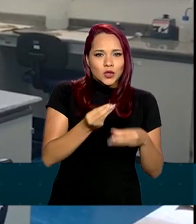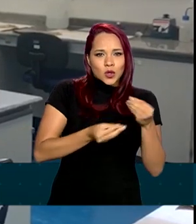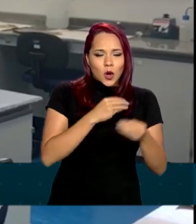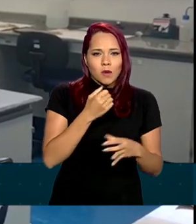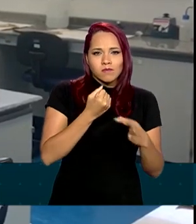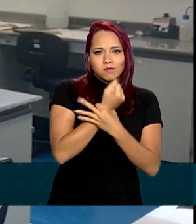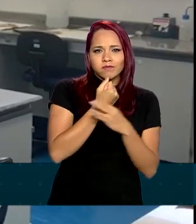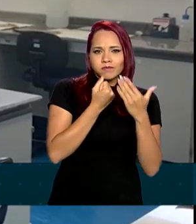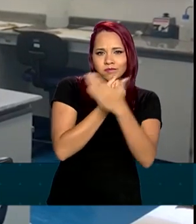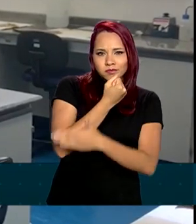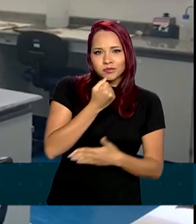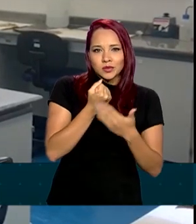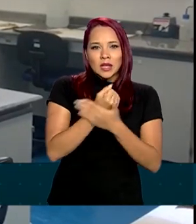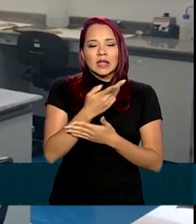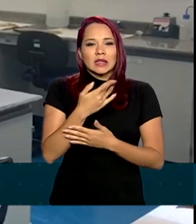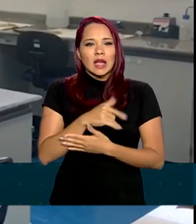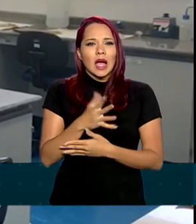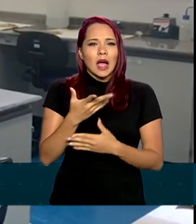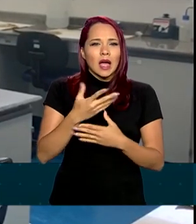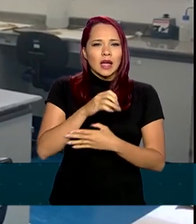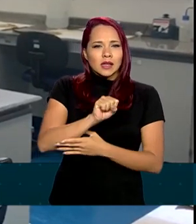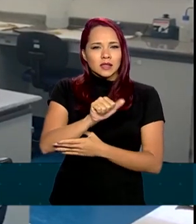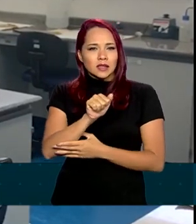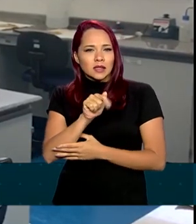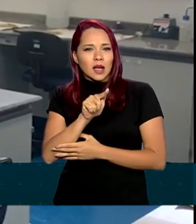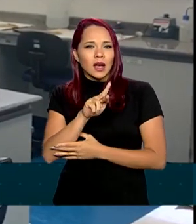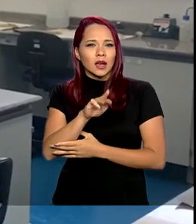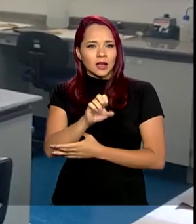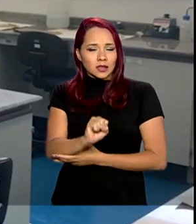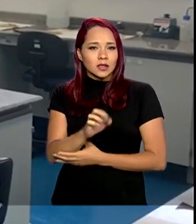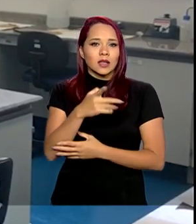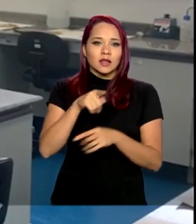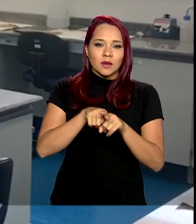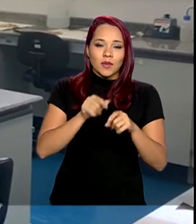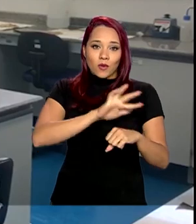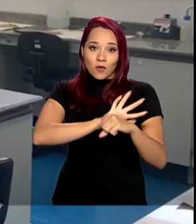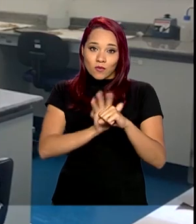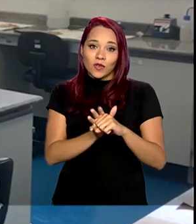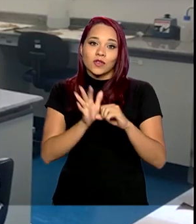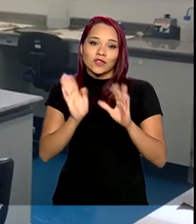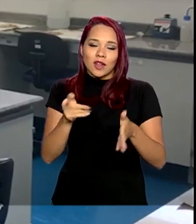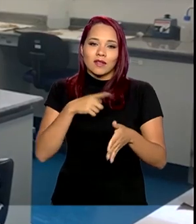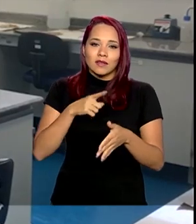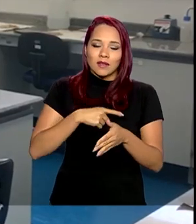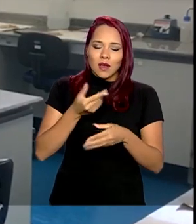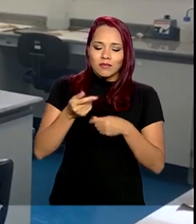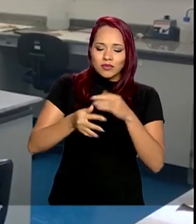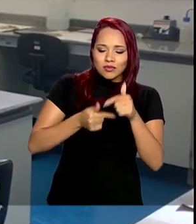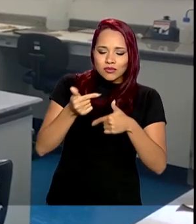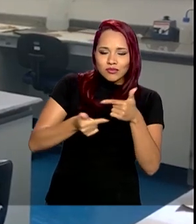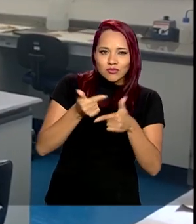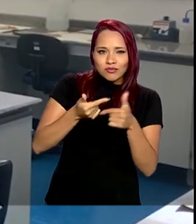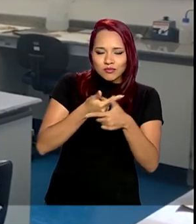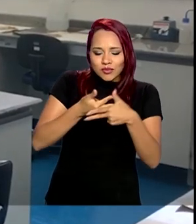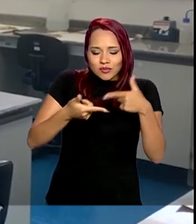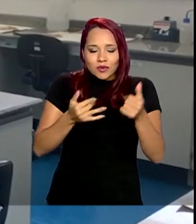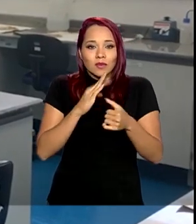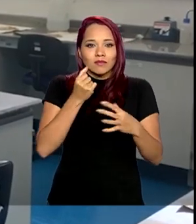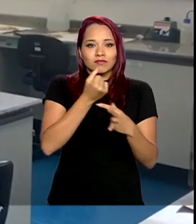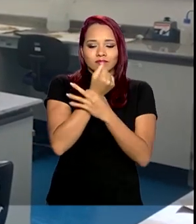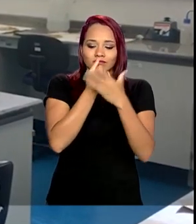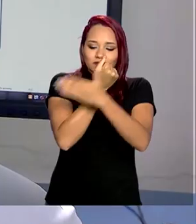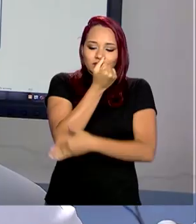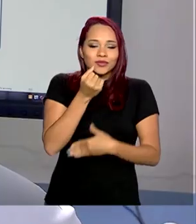específicos da SARS-CoV-2 e dentre três semanas nós faremos a produção dos anticorpos que irão detectar